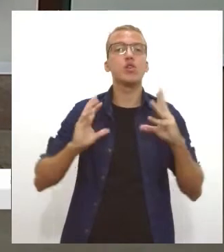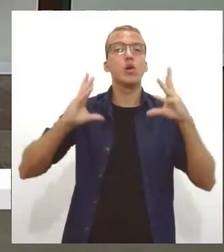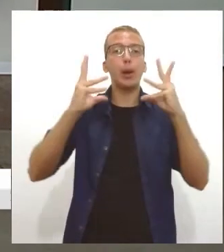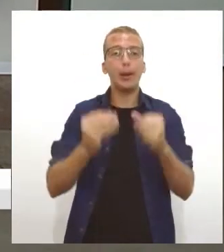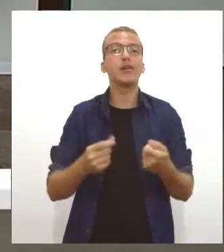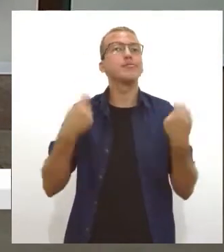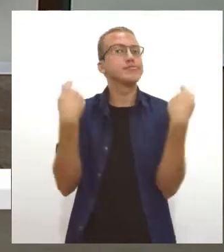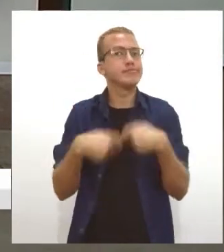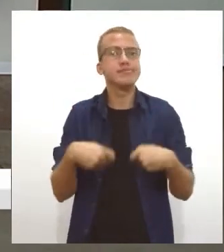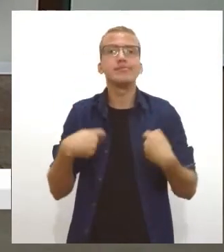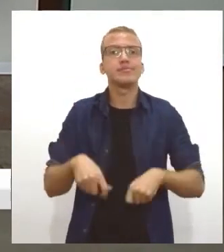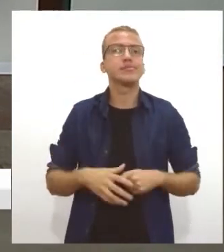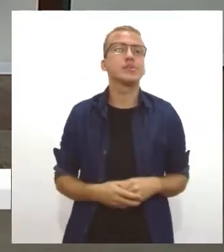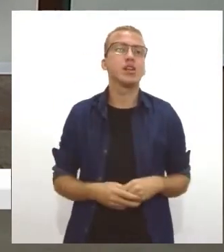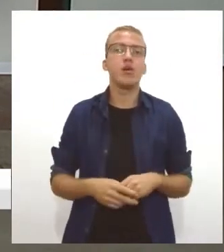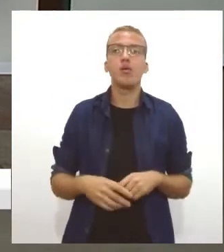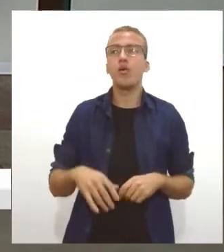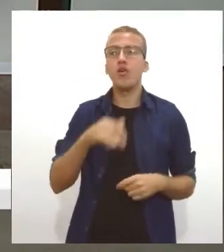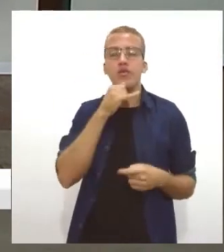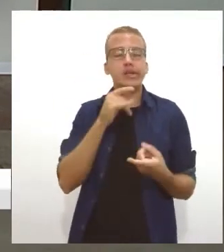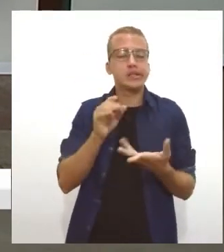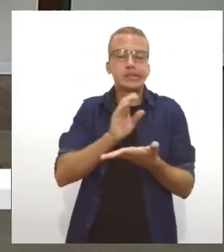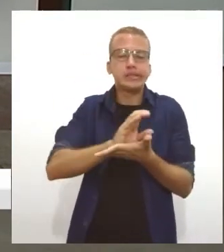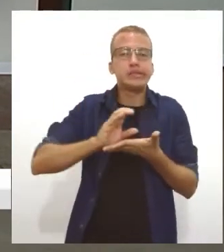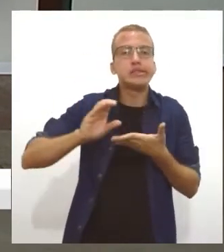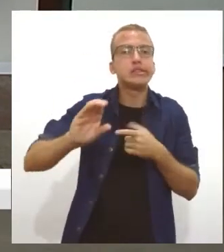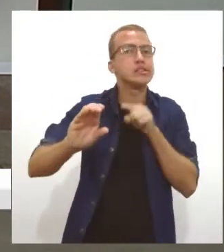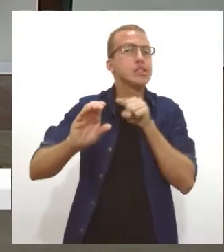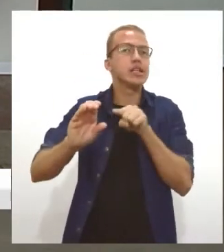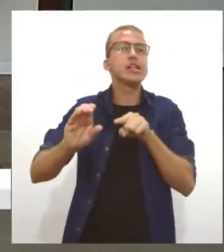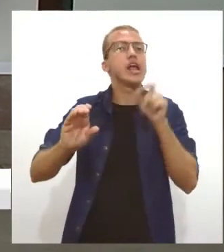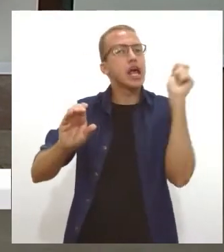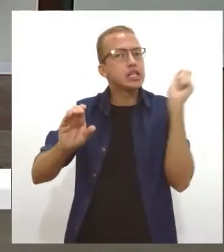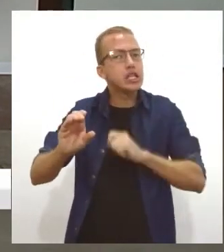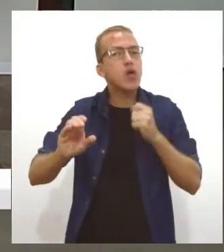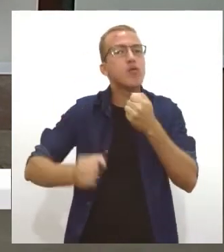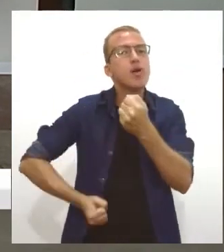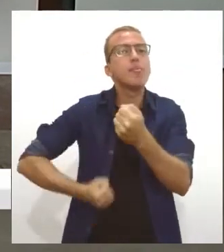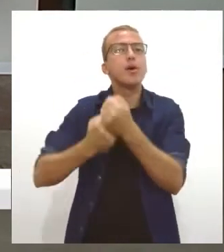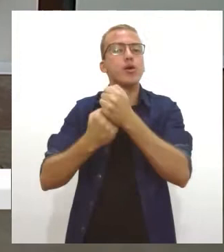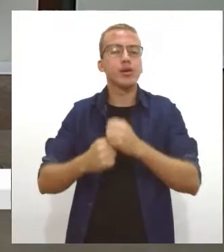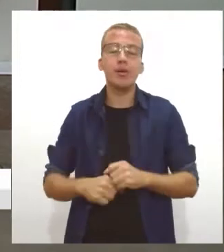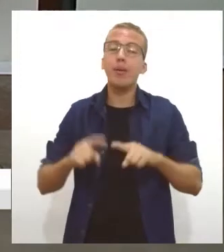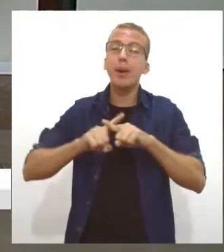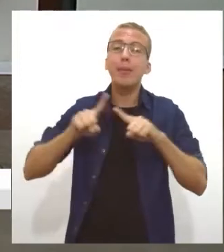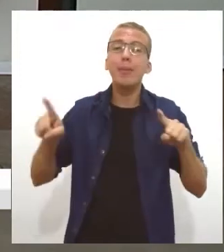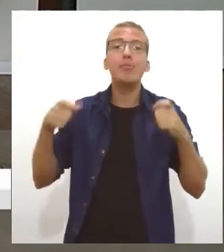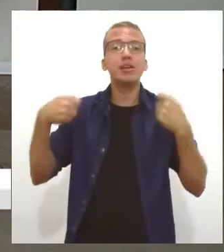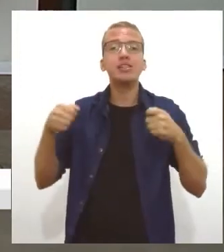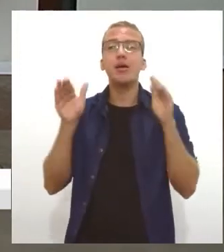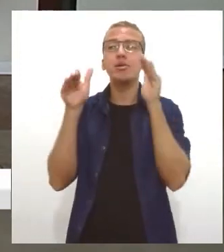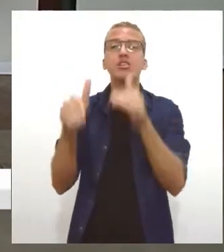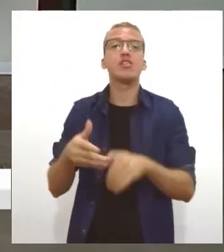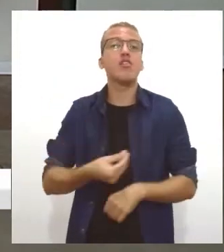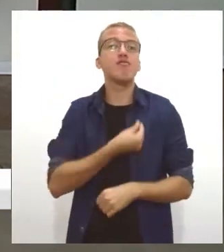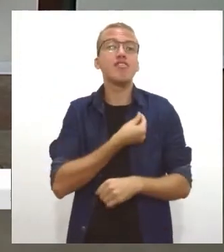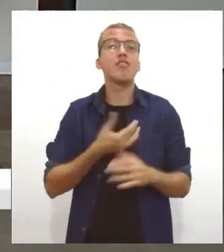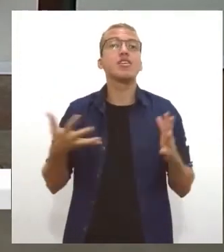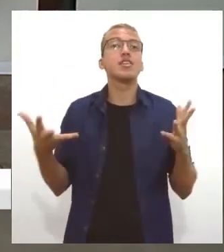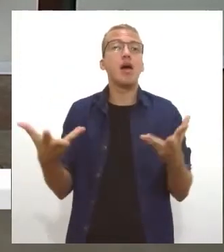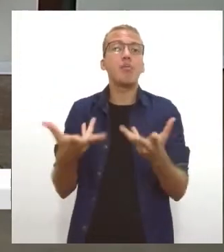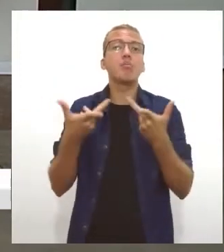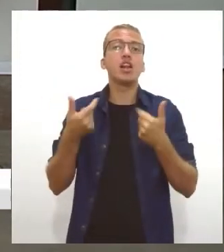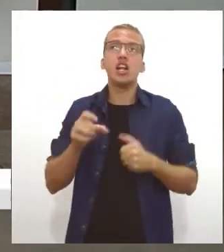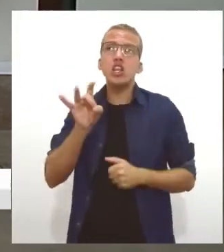ou seja, o auxílio financeiro é uma frente que possibilita isso, mas uma vida plena também requer muito mais que